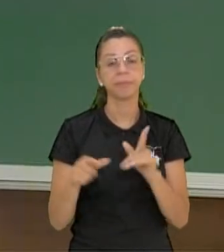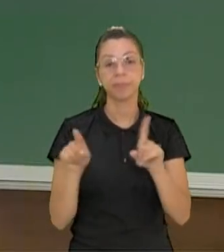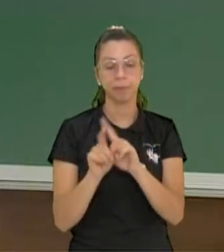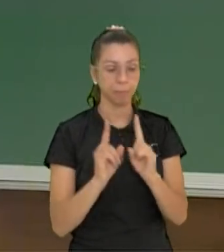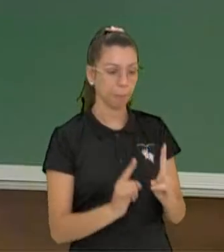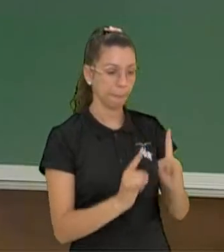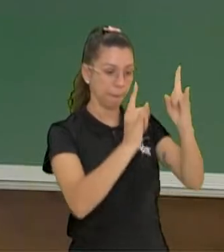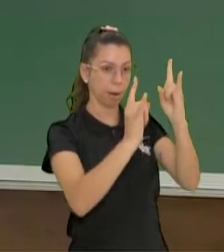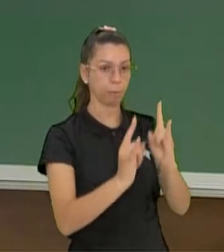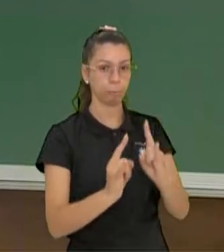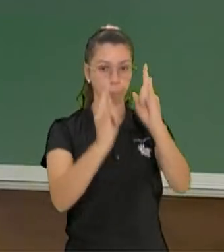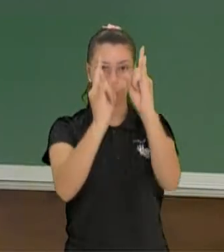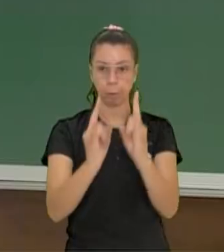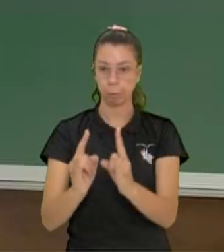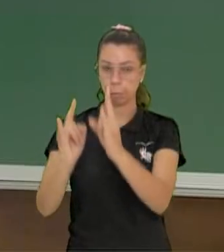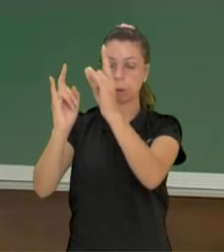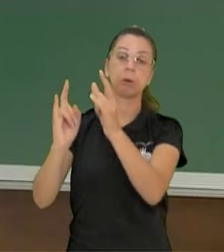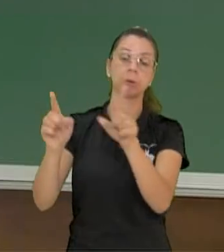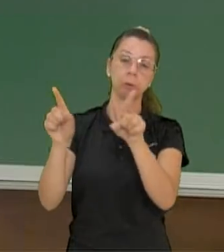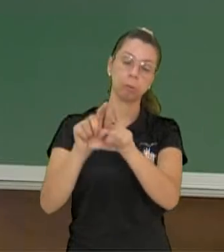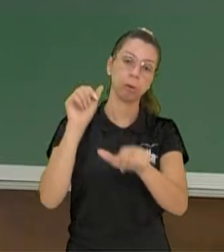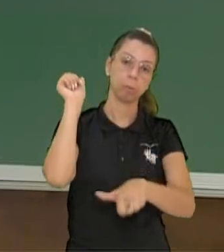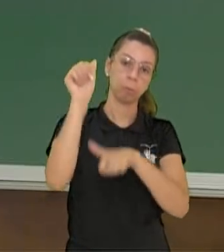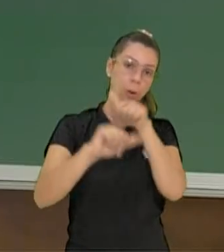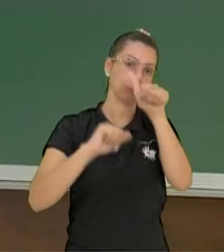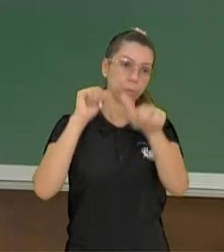prédios desses se transformaram, foram